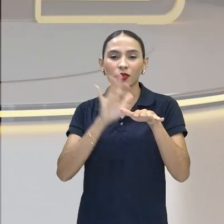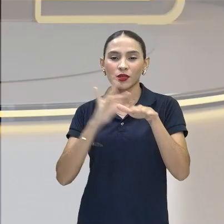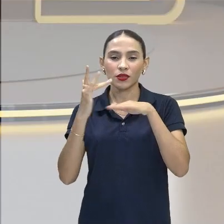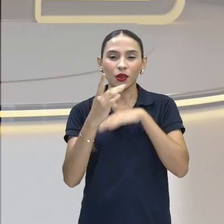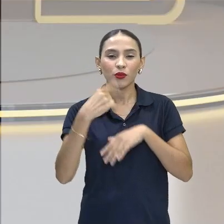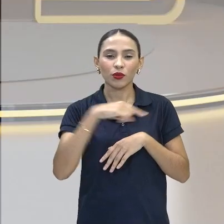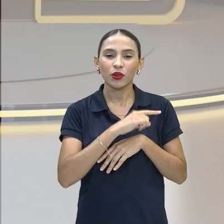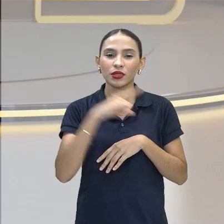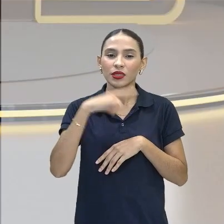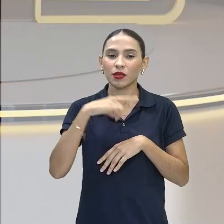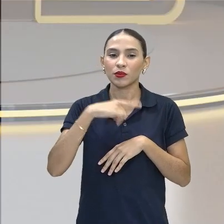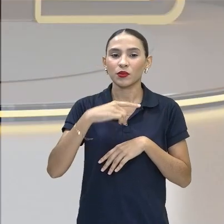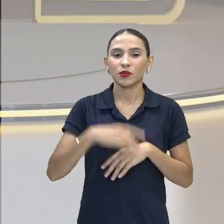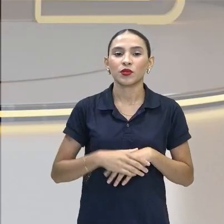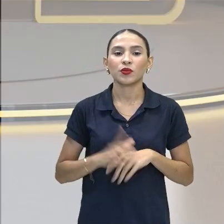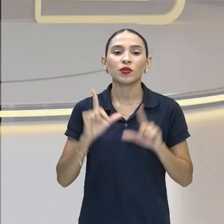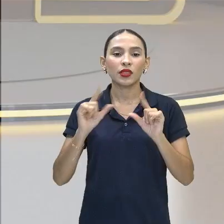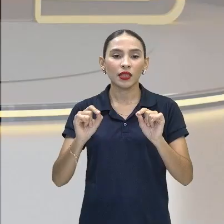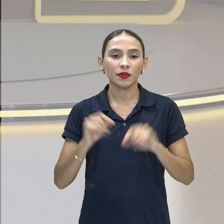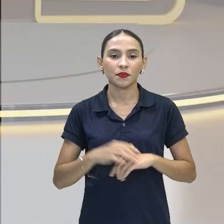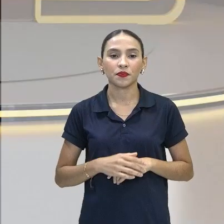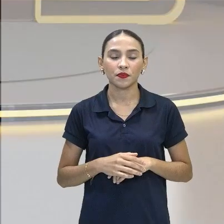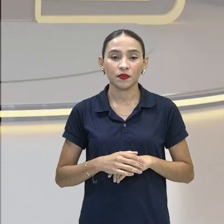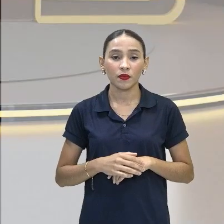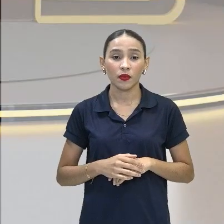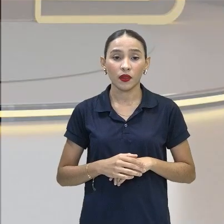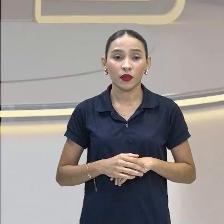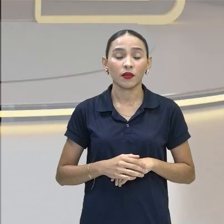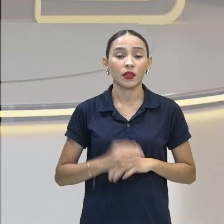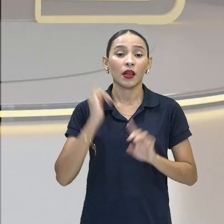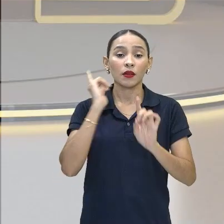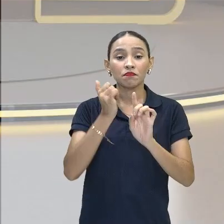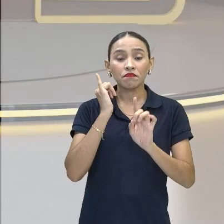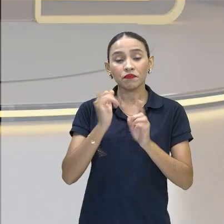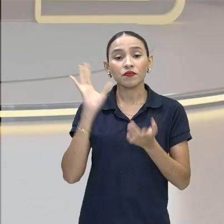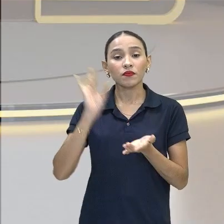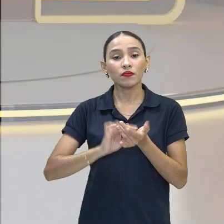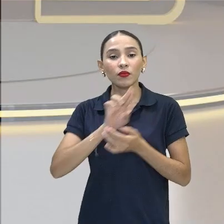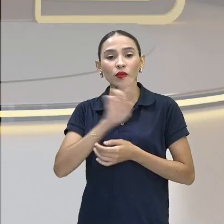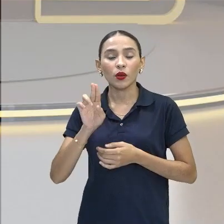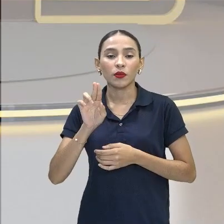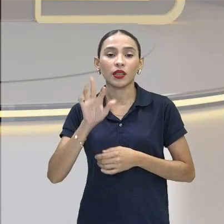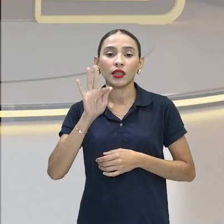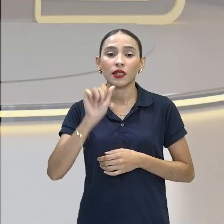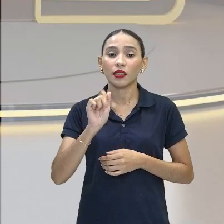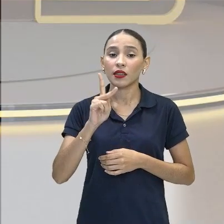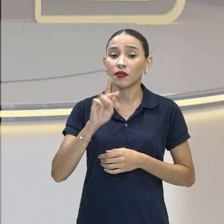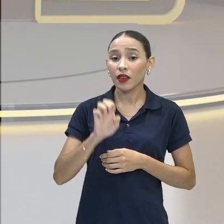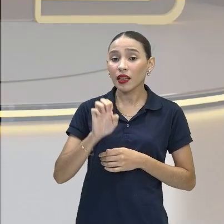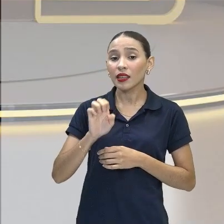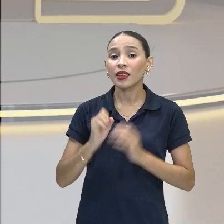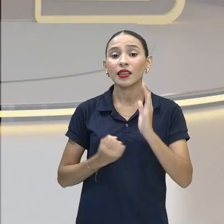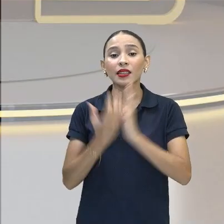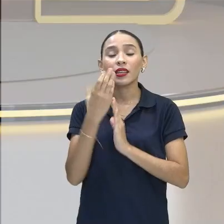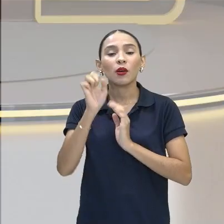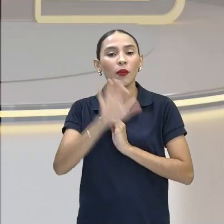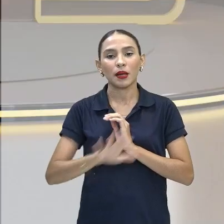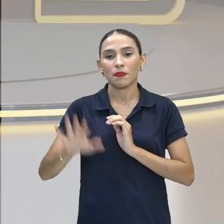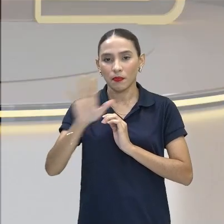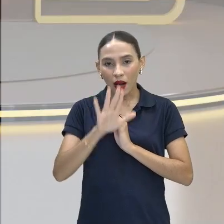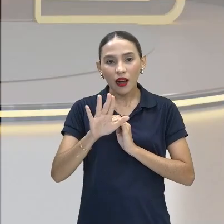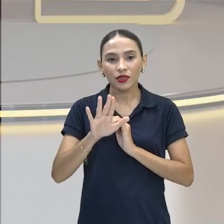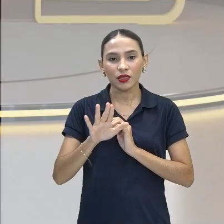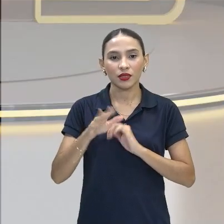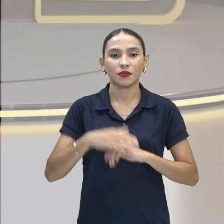aí, que a professora Joyce falou, temos algo também, que alguém conta um fato que é chamado de fake. Isso. E que cria uma imagem, né? Mentira.